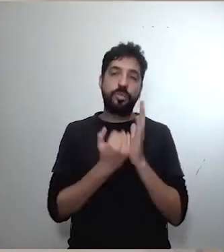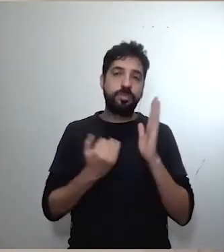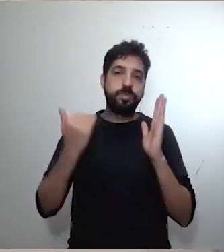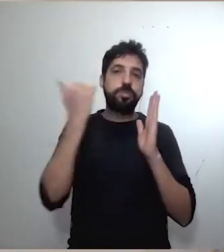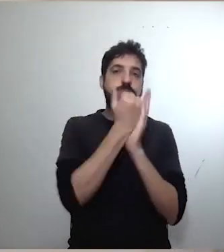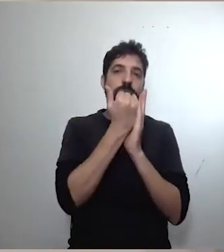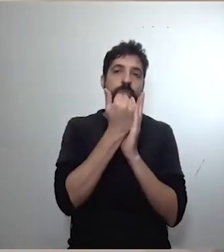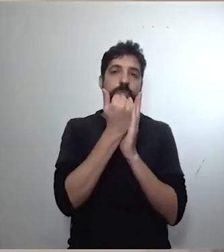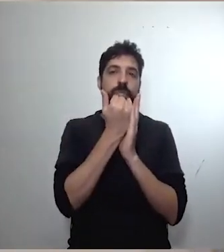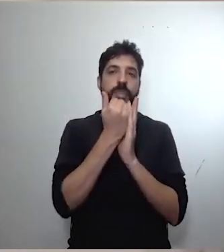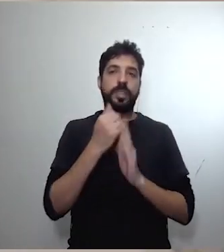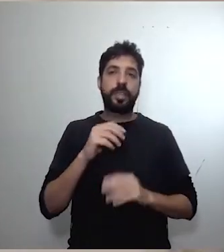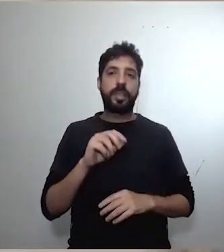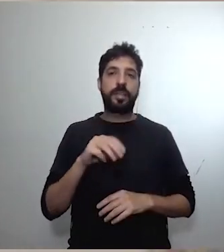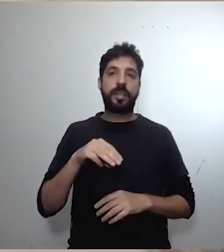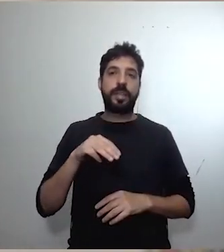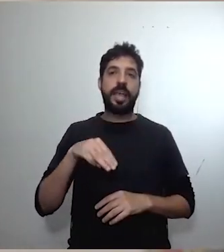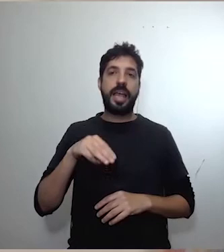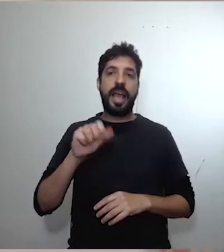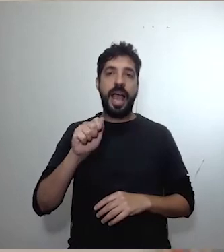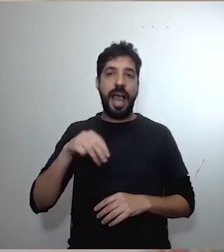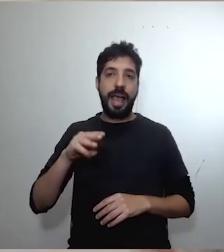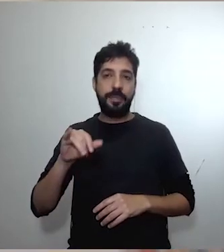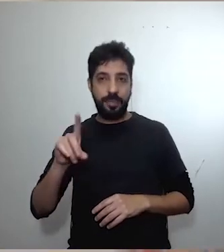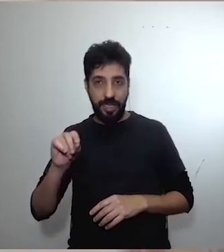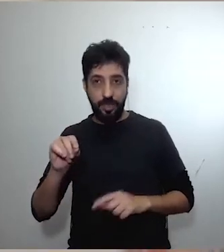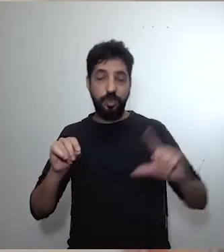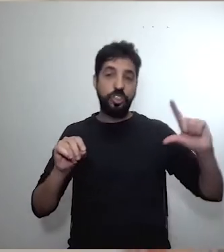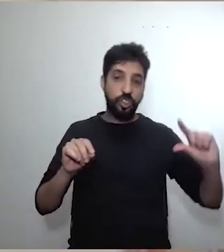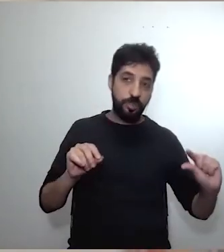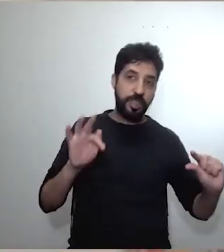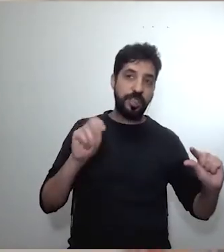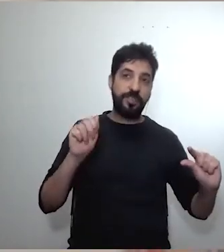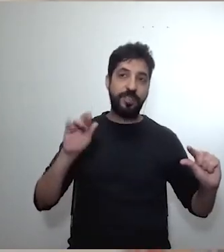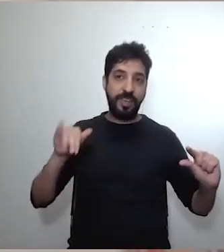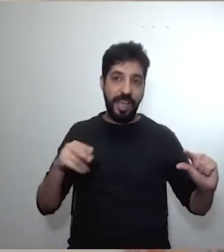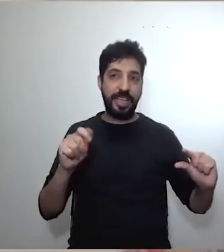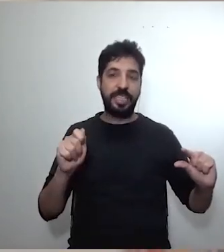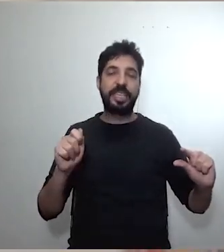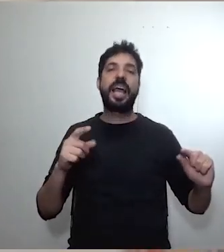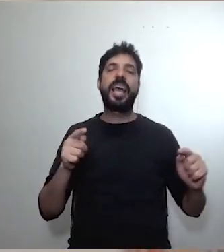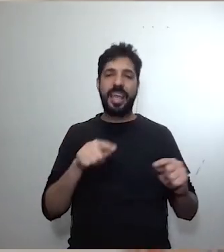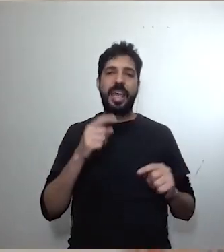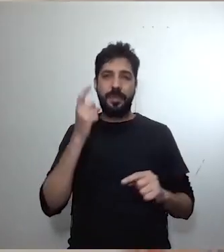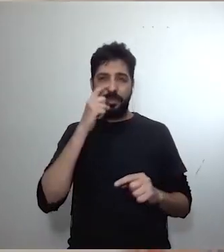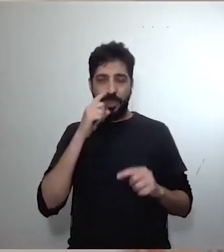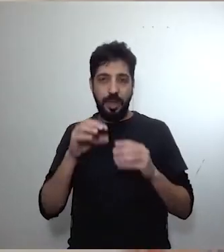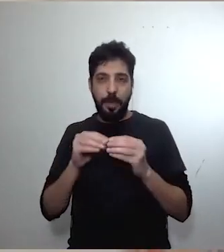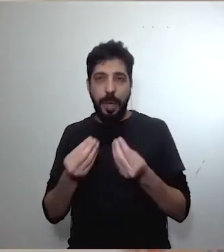por exemplo, a quantidade de maisena e diminuir a quantidade de farinha de trigo. Ele vai ficar um biscoito mais